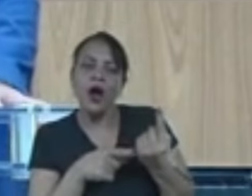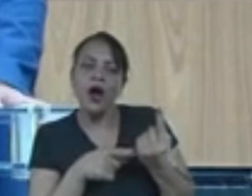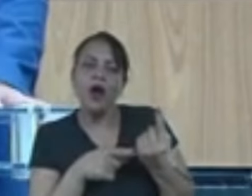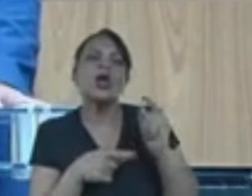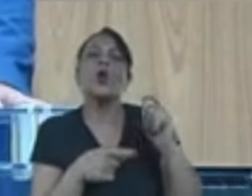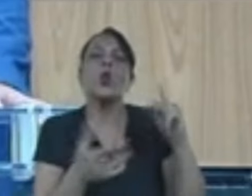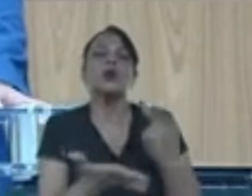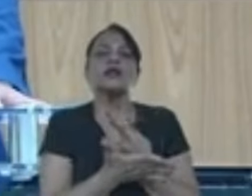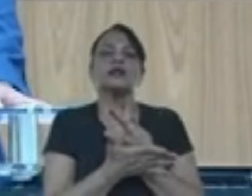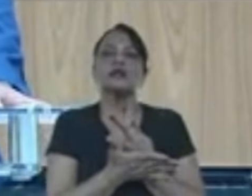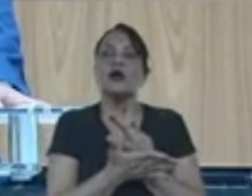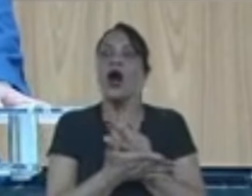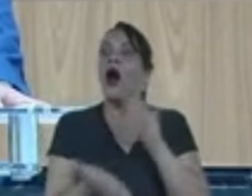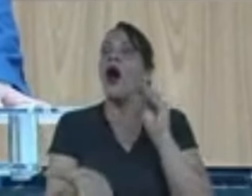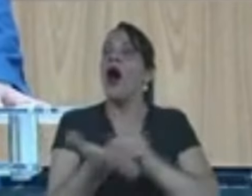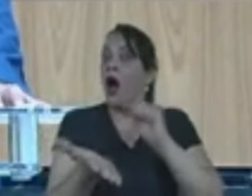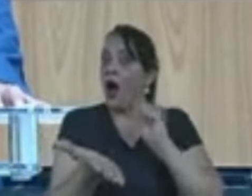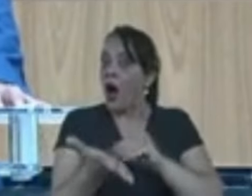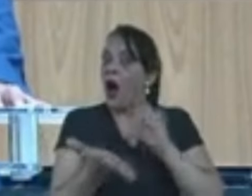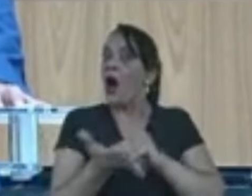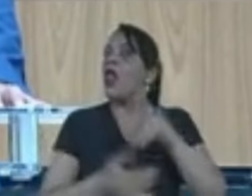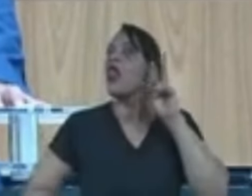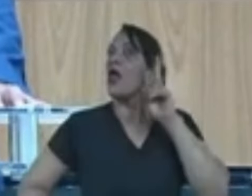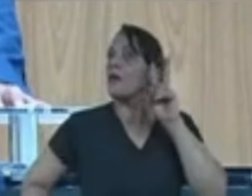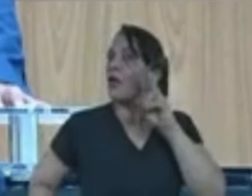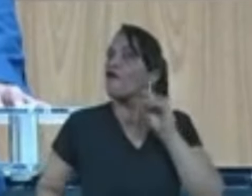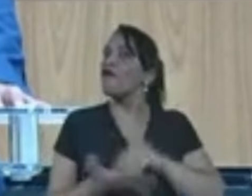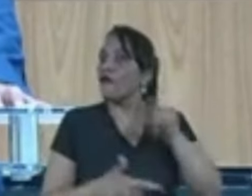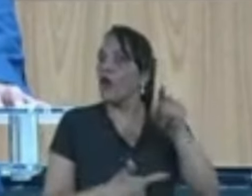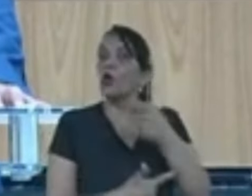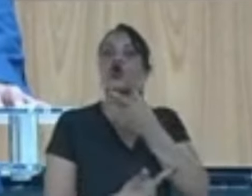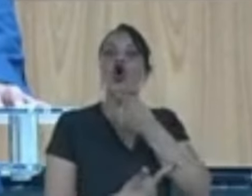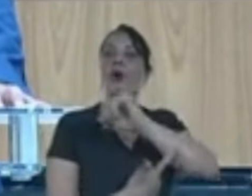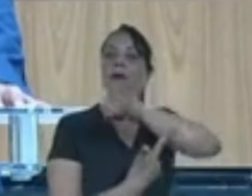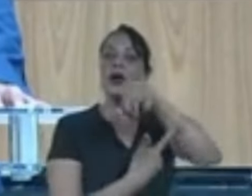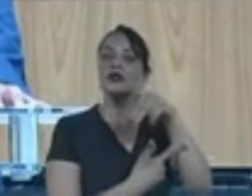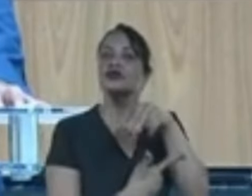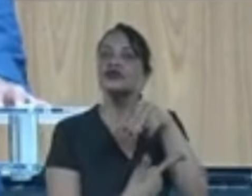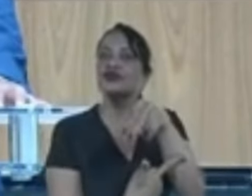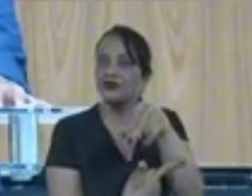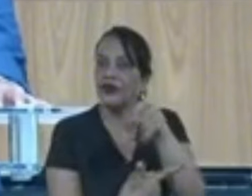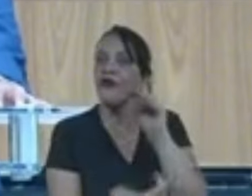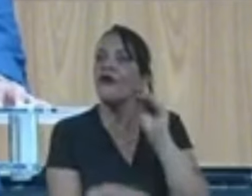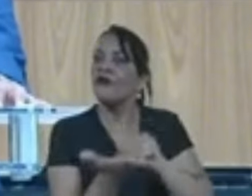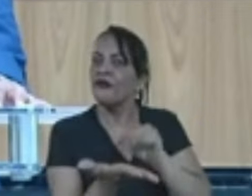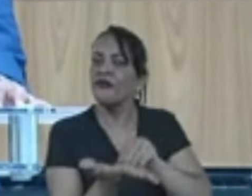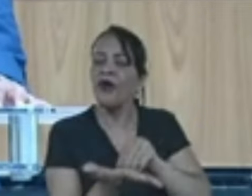Jonas. Chamaram ele, ele veio até